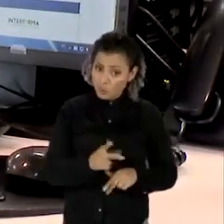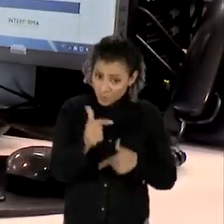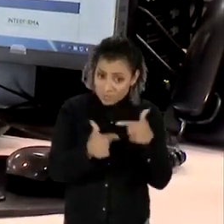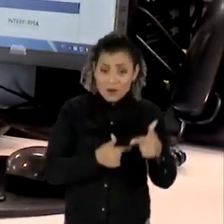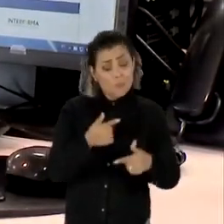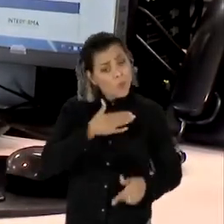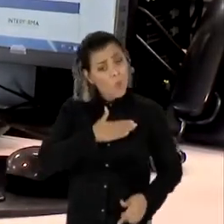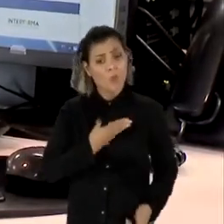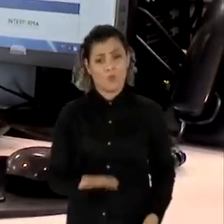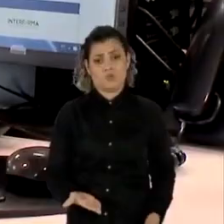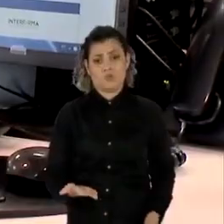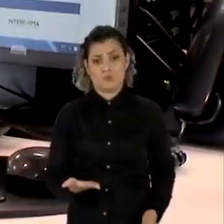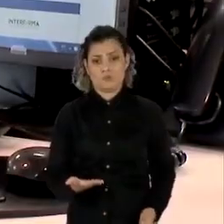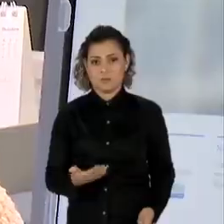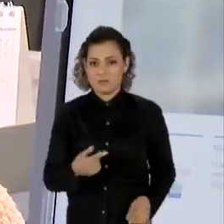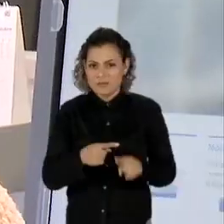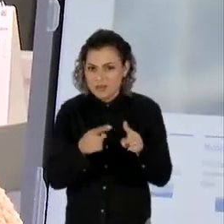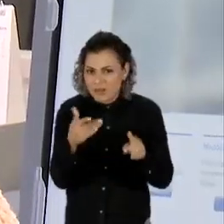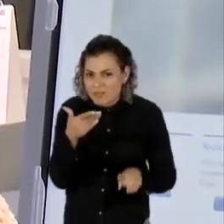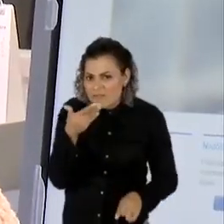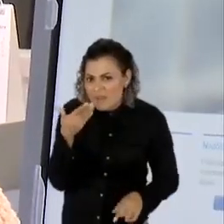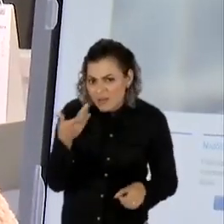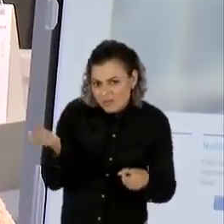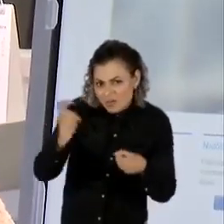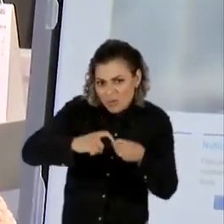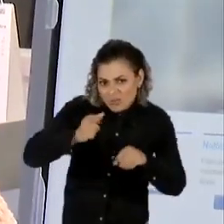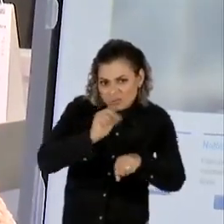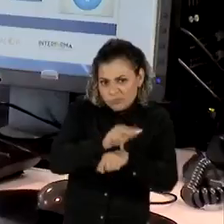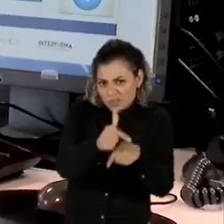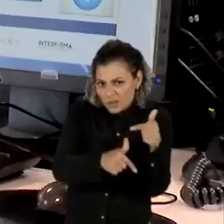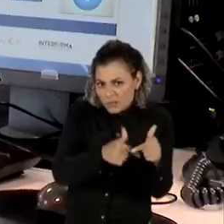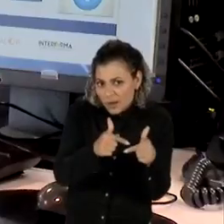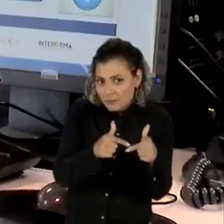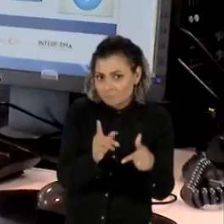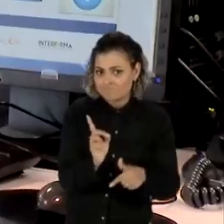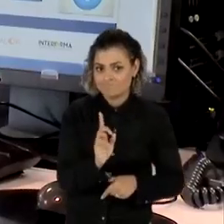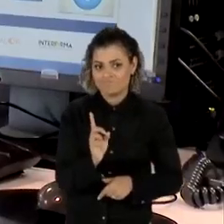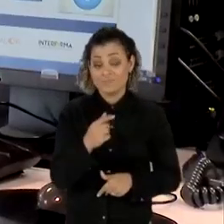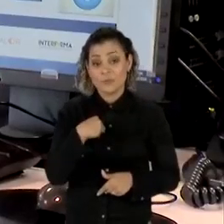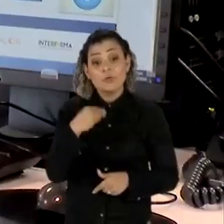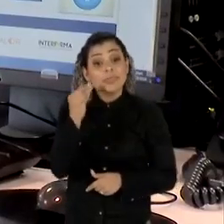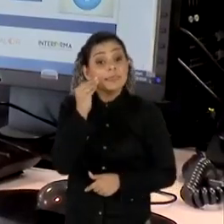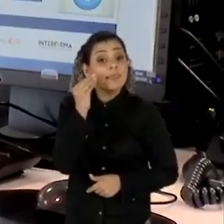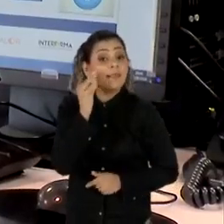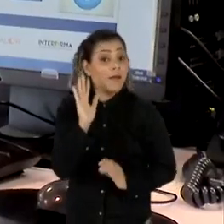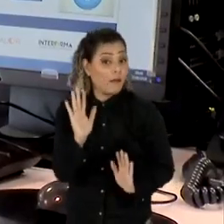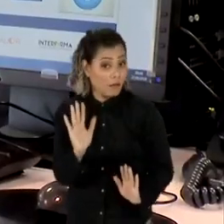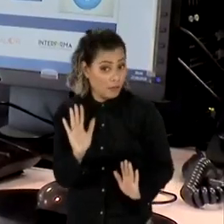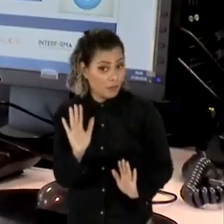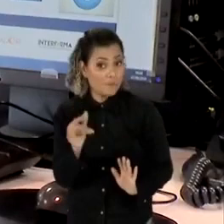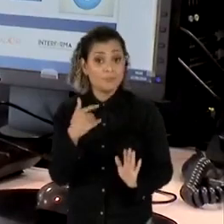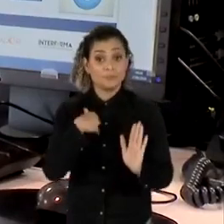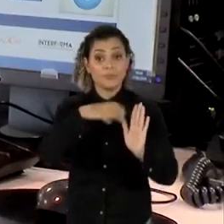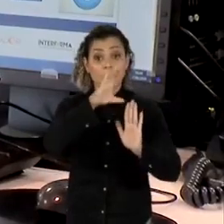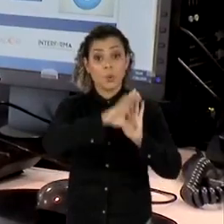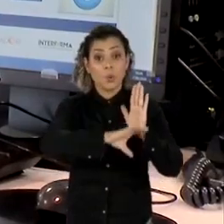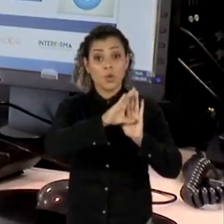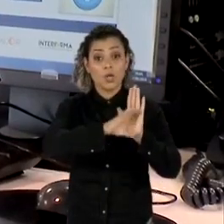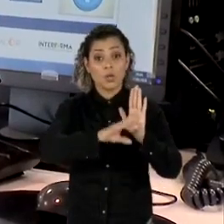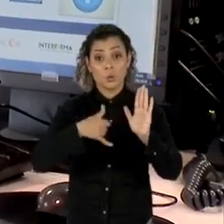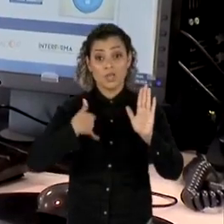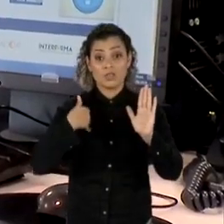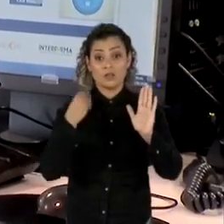trabalhando mas não foi fácil voltar ao mercado de trabalho eu fiz um teste eu coloquei meu currículo sem